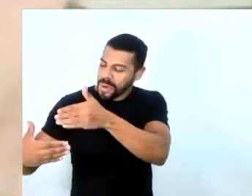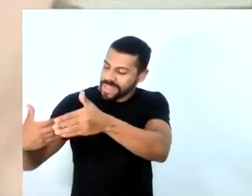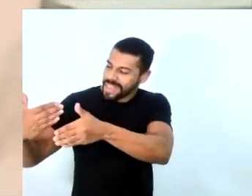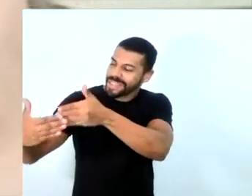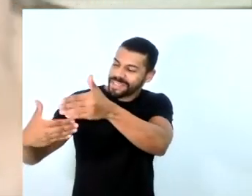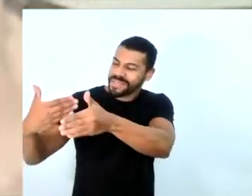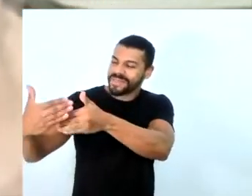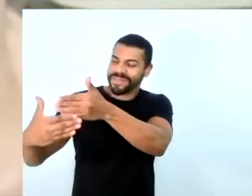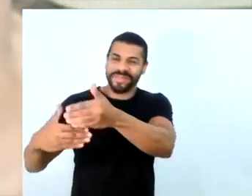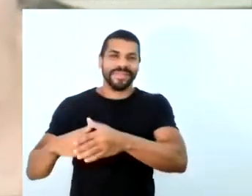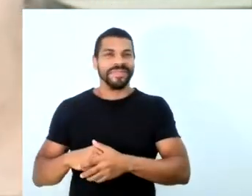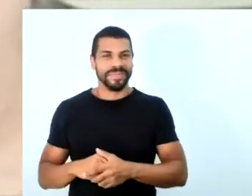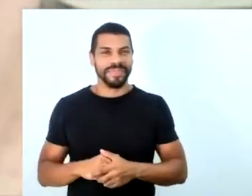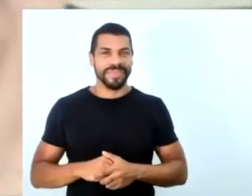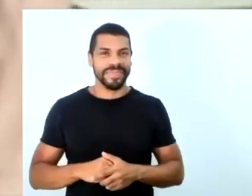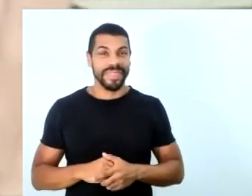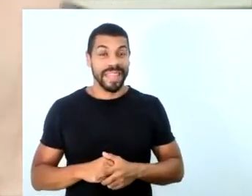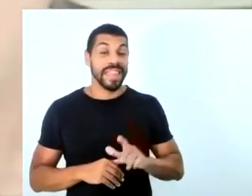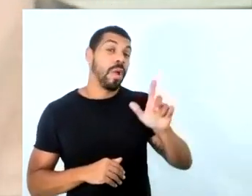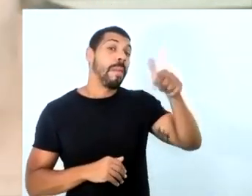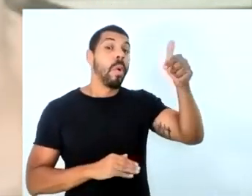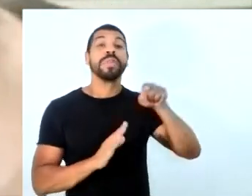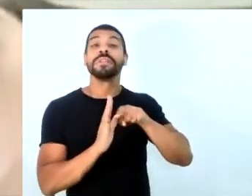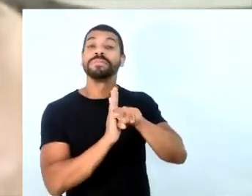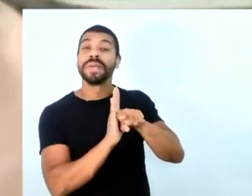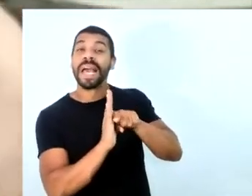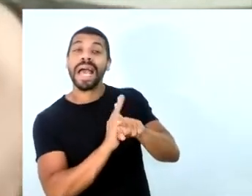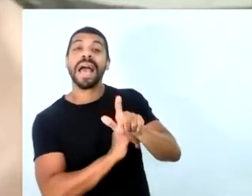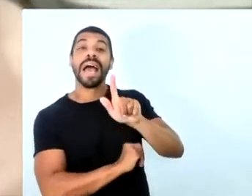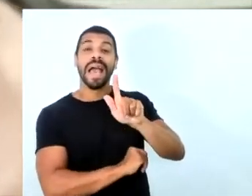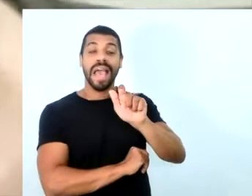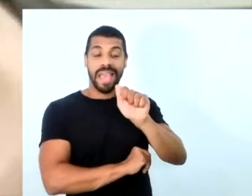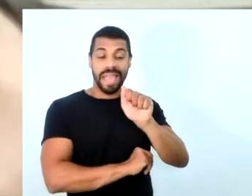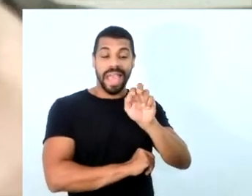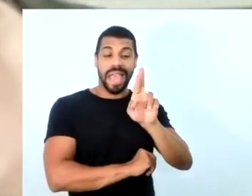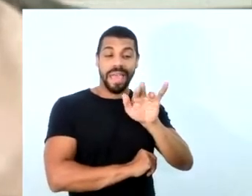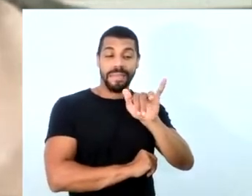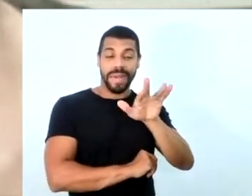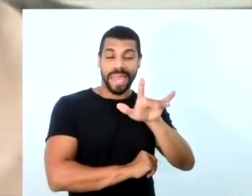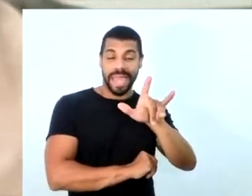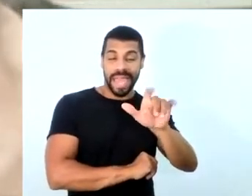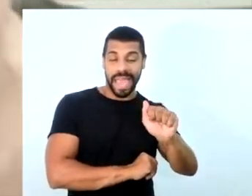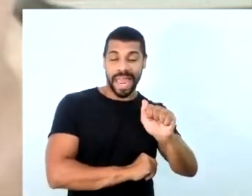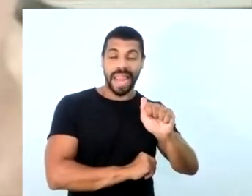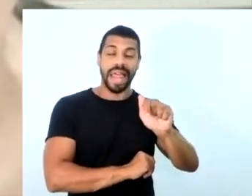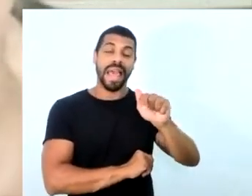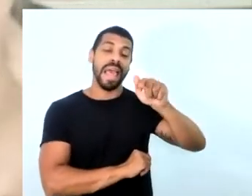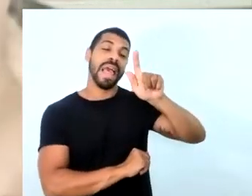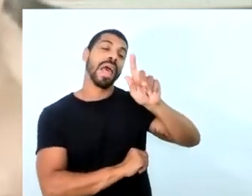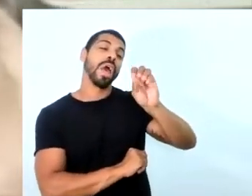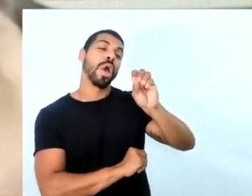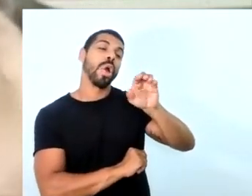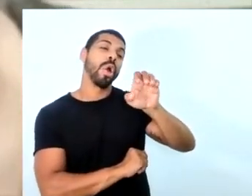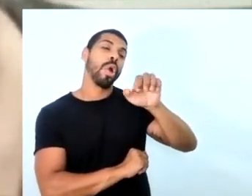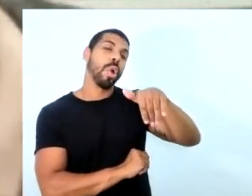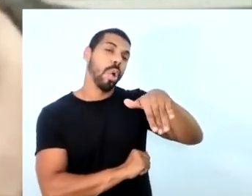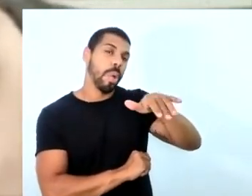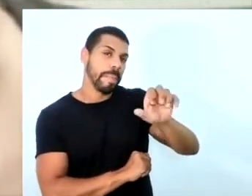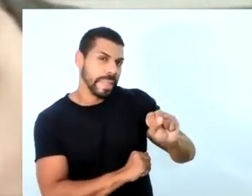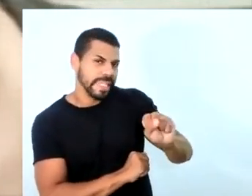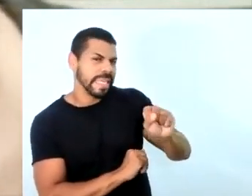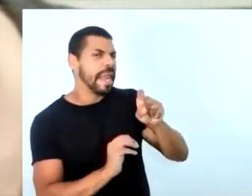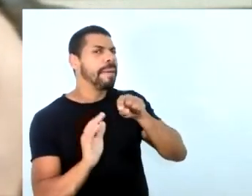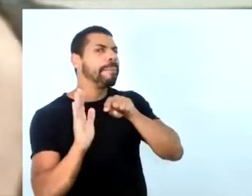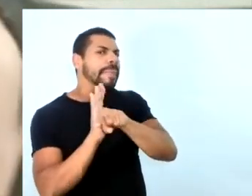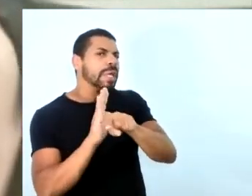participar do processo. Tem uma pergunta aqui da Gabriela Gomes, que é uma pergunta aí vai para um outro lado, agradece a sua fala e tal, e